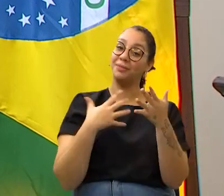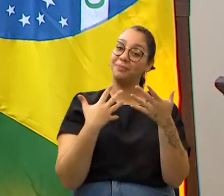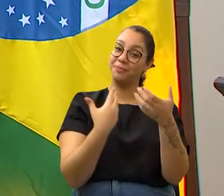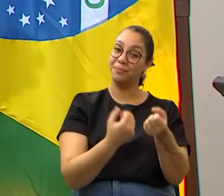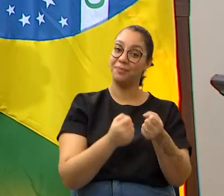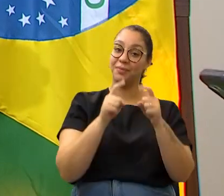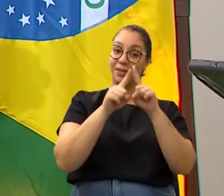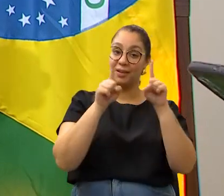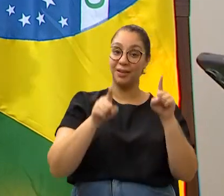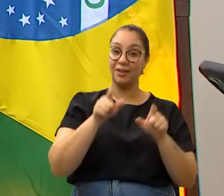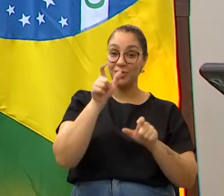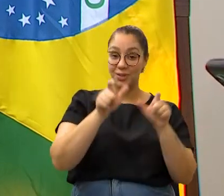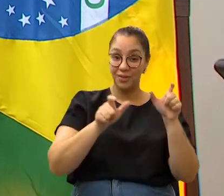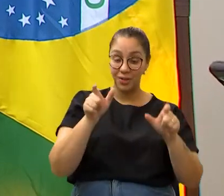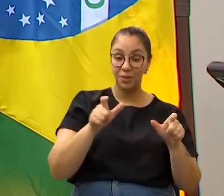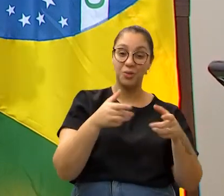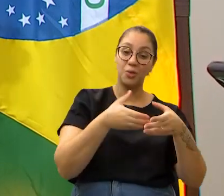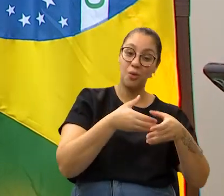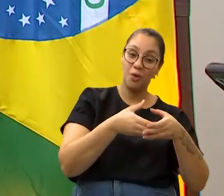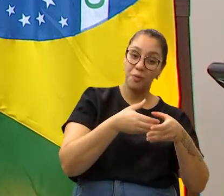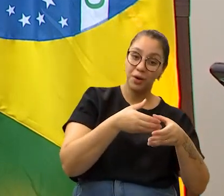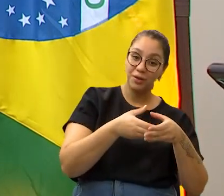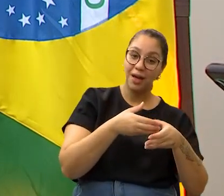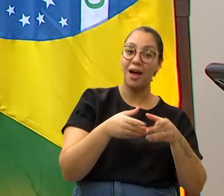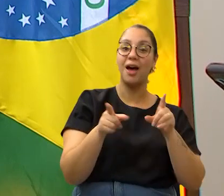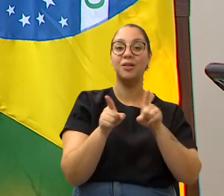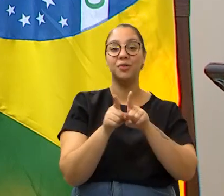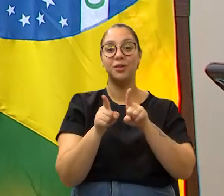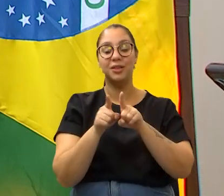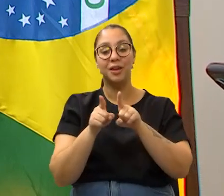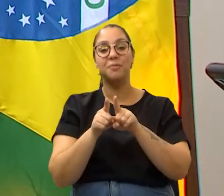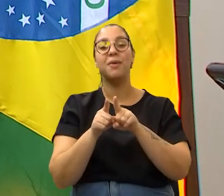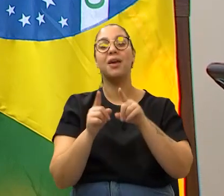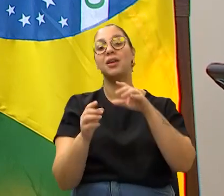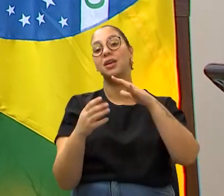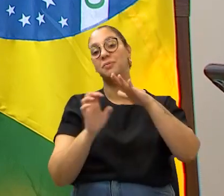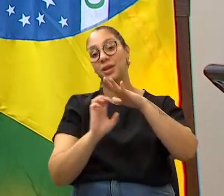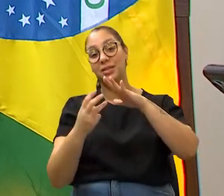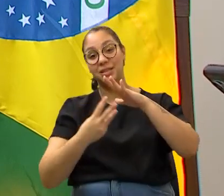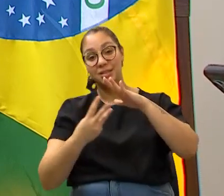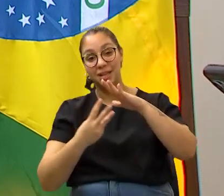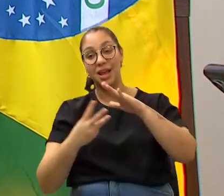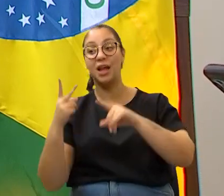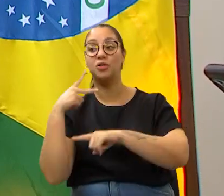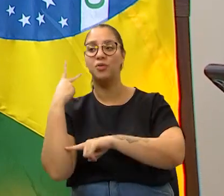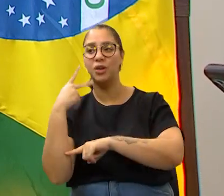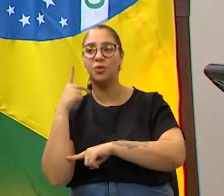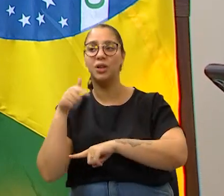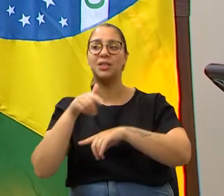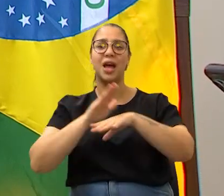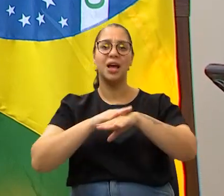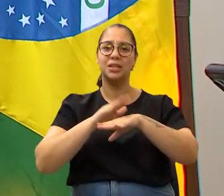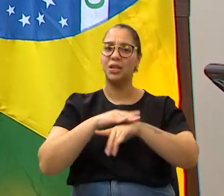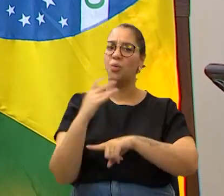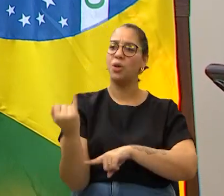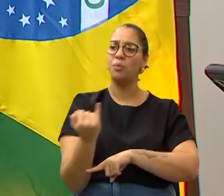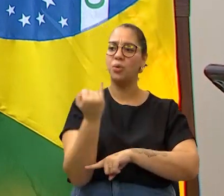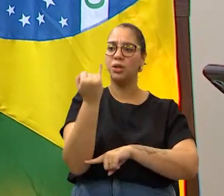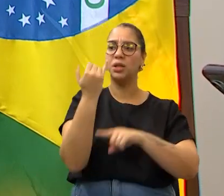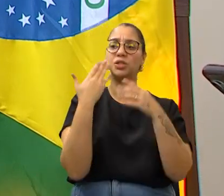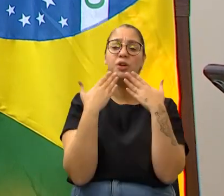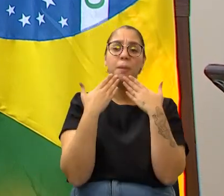servidores, tanto os efetivos, os comissionados dos vereadores e os terceirizados, né? Eu acho que é uma ação importante